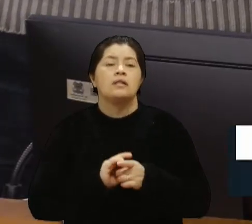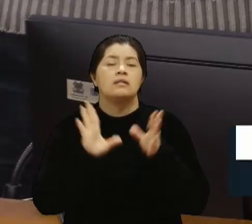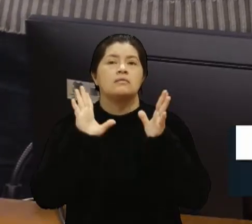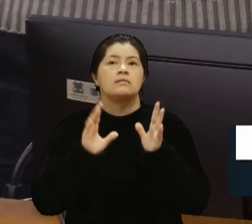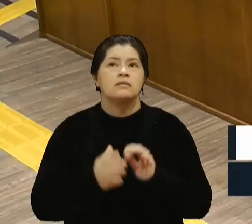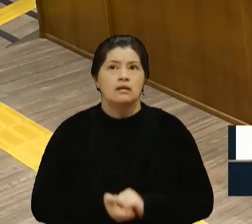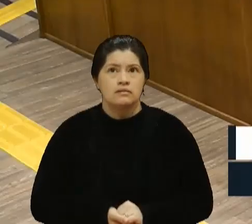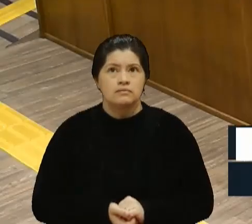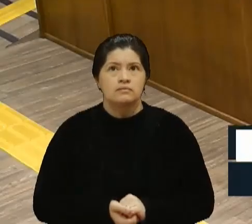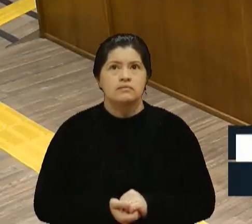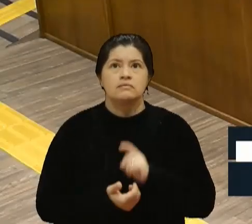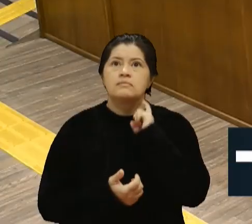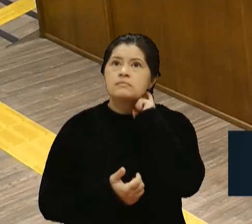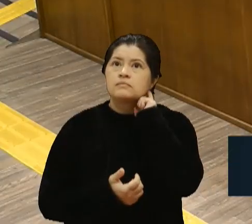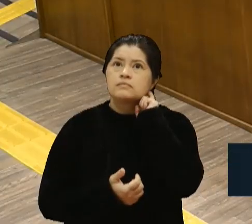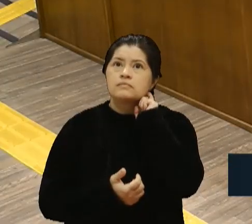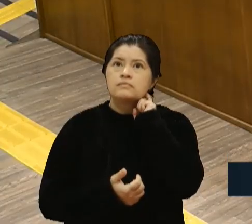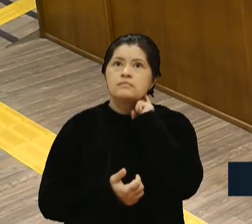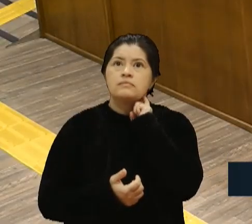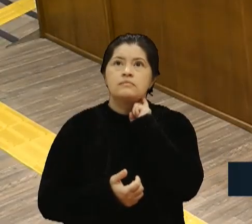respostas.